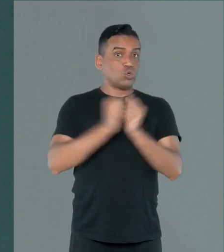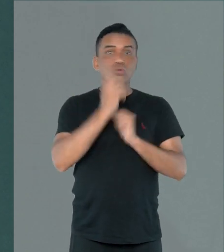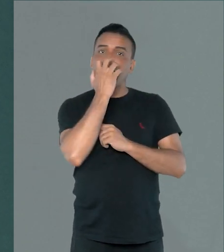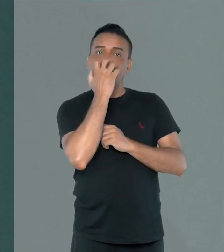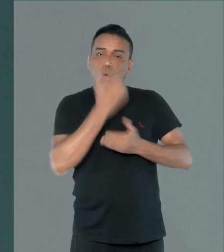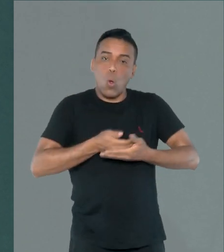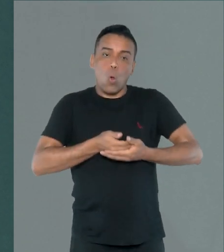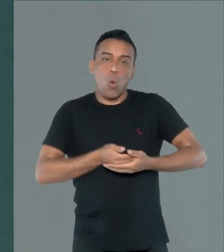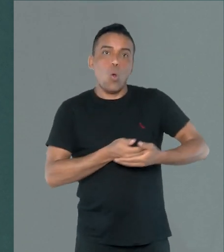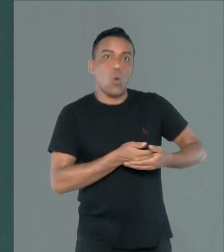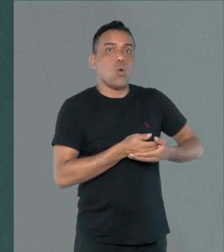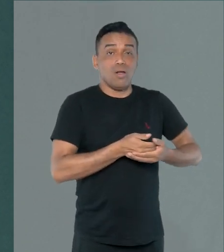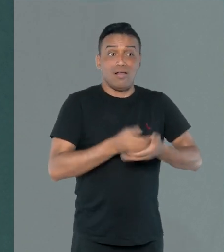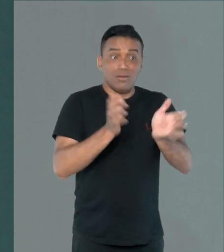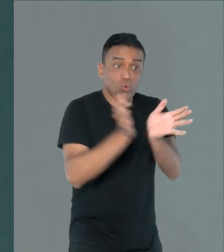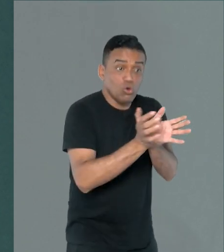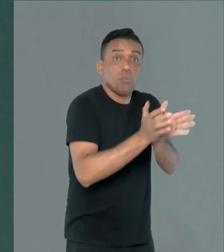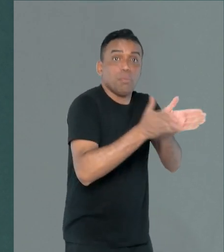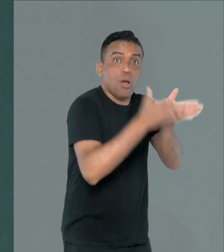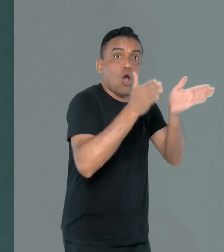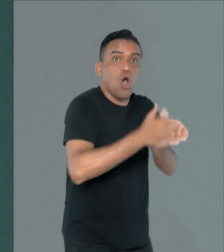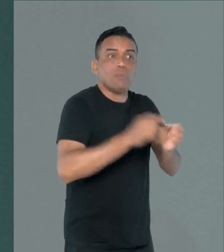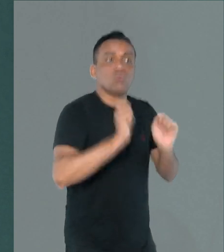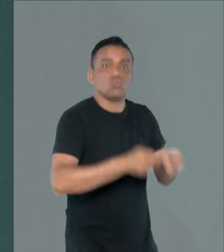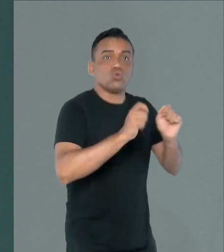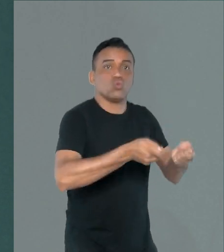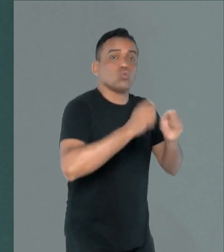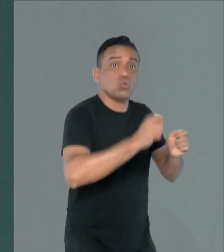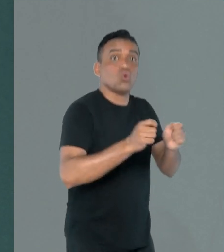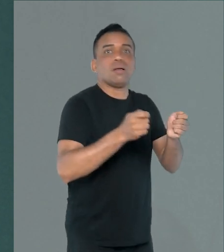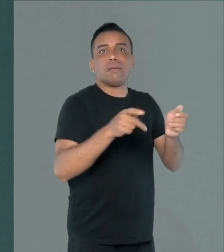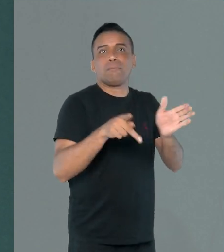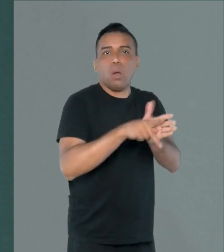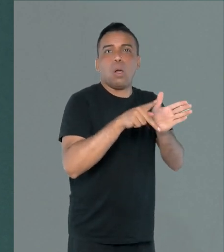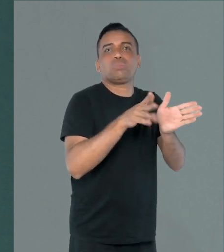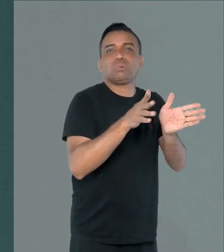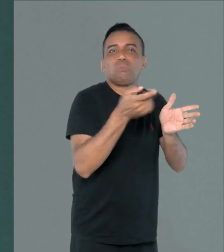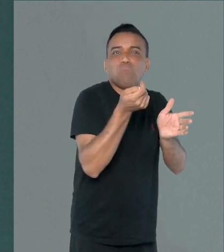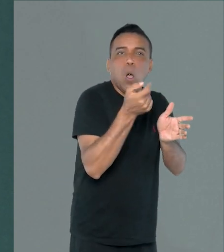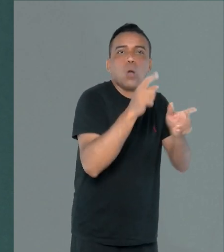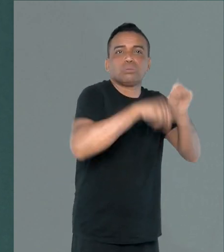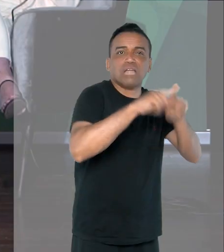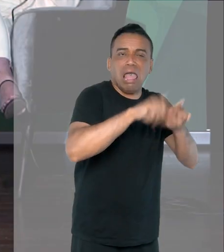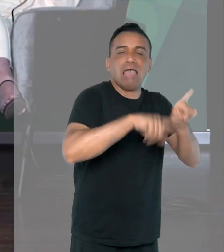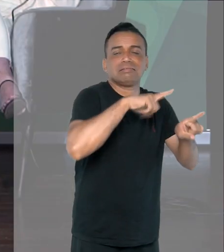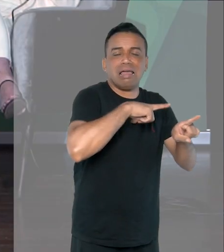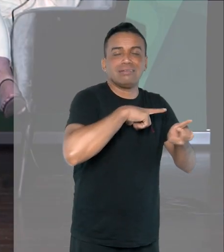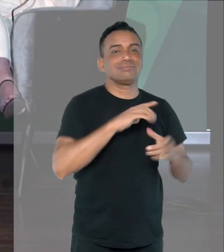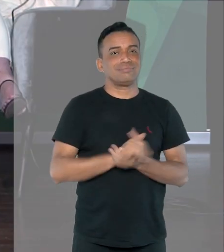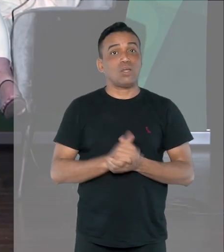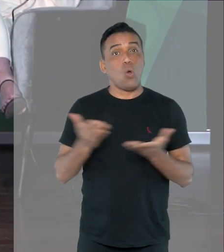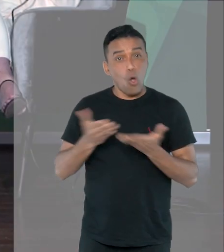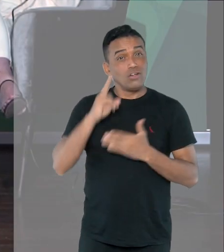carroças, puxando os poucos bens que tem, que nem hoje a gente vê, né? Na guerra, o horror da guerra, né? São imagens